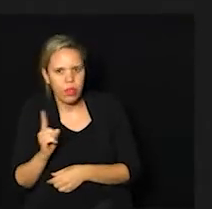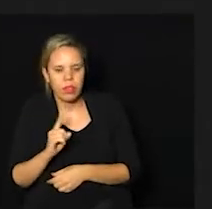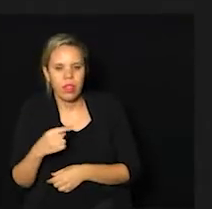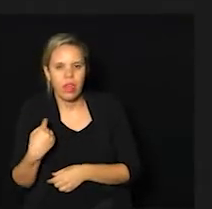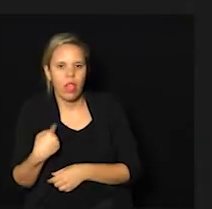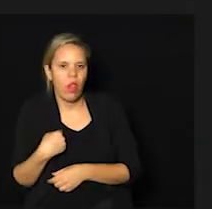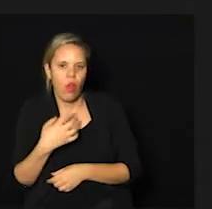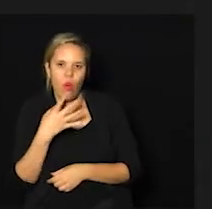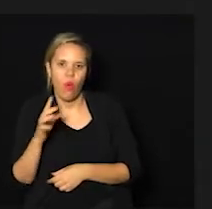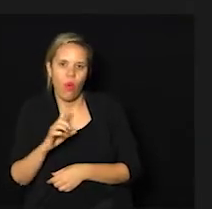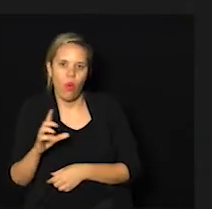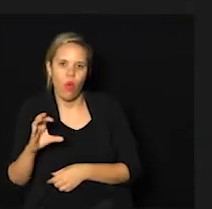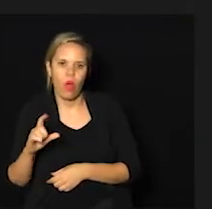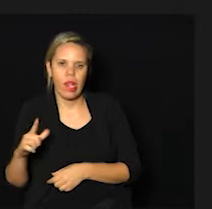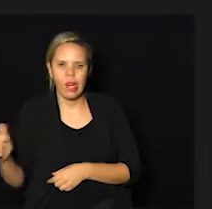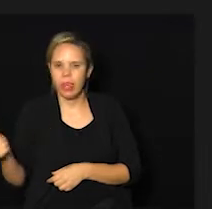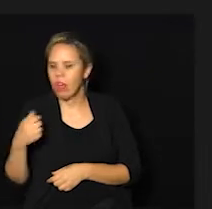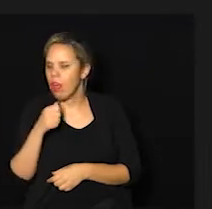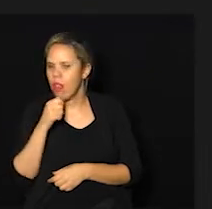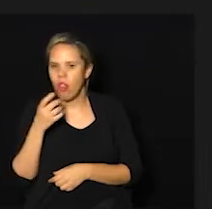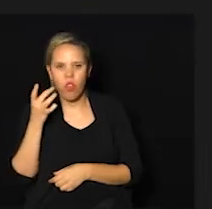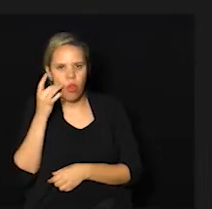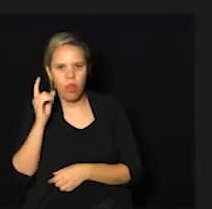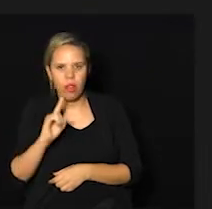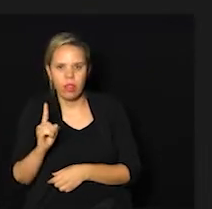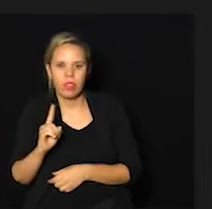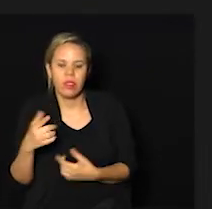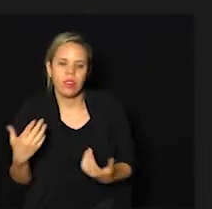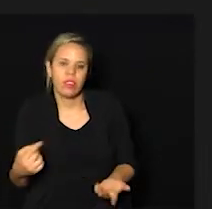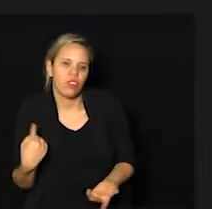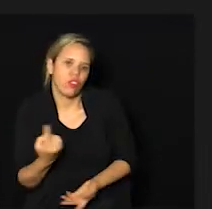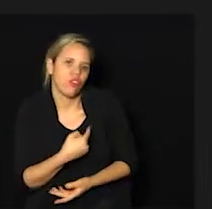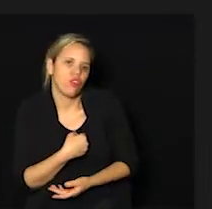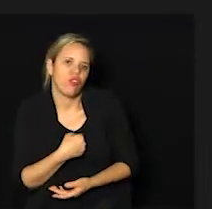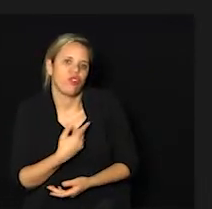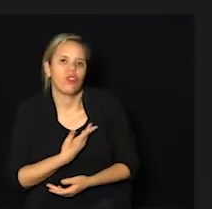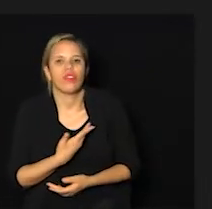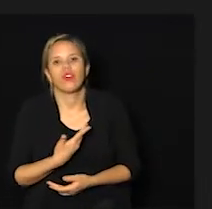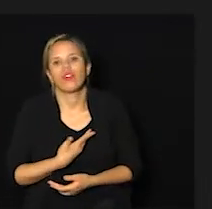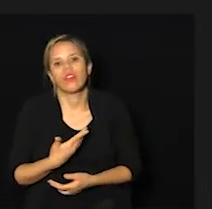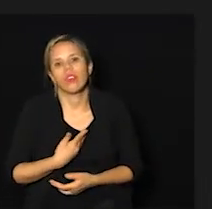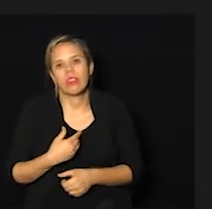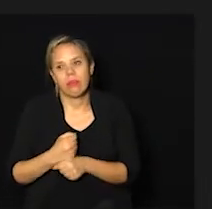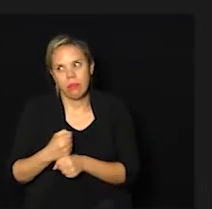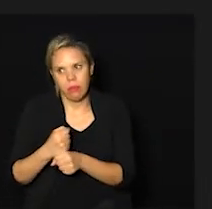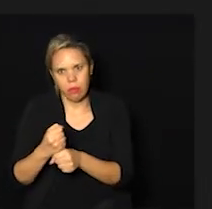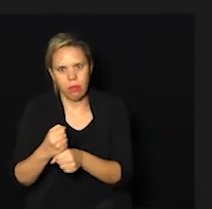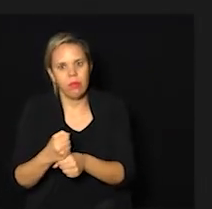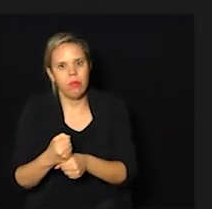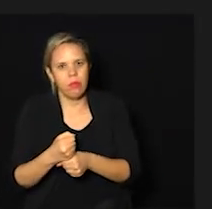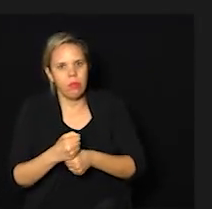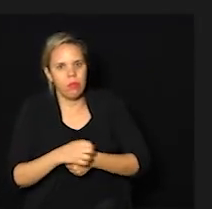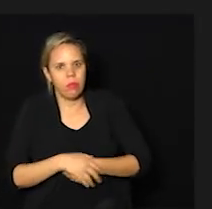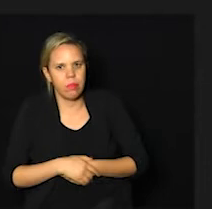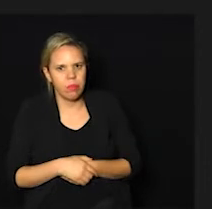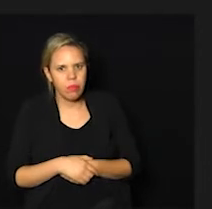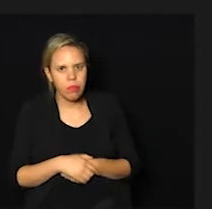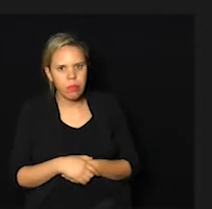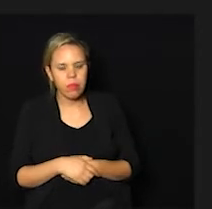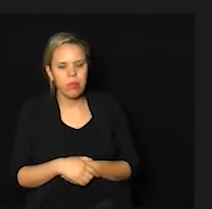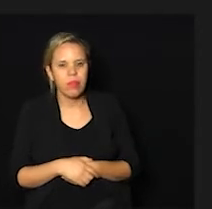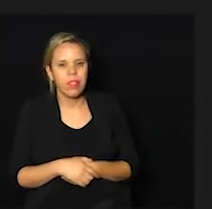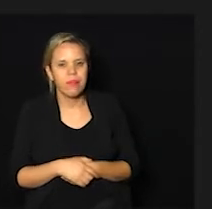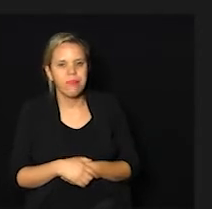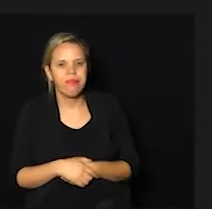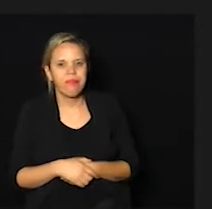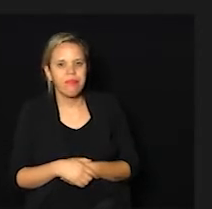exemplo, eu não conheço a Cláudia pessoalmente. Mas enfim, nós somos amigas há alguns anos. E